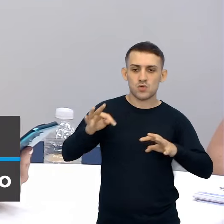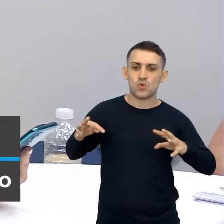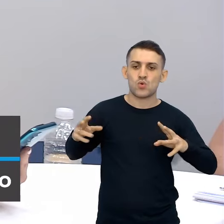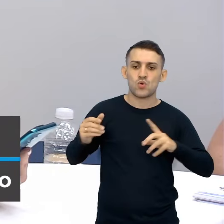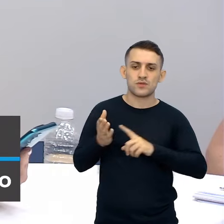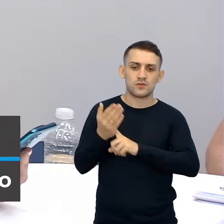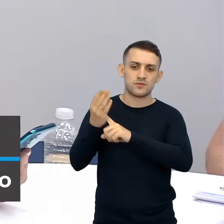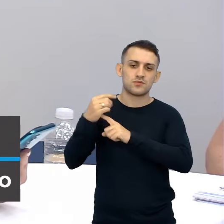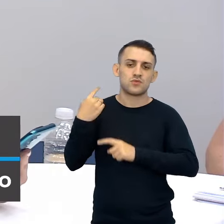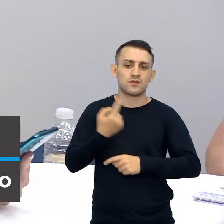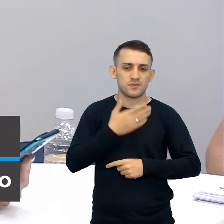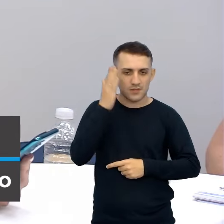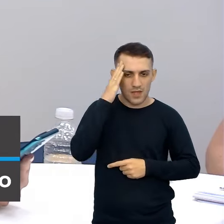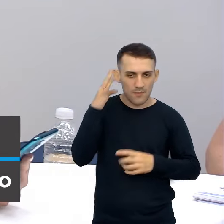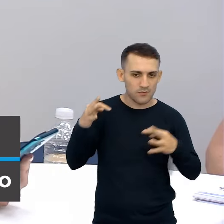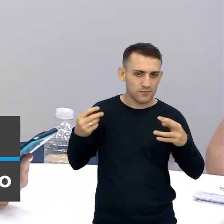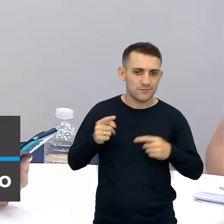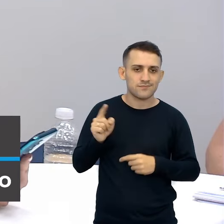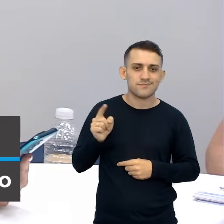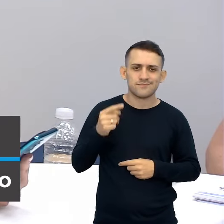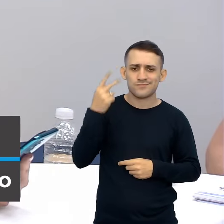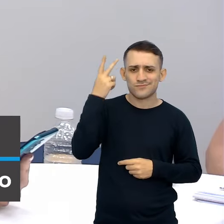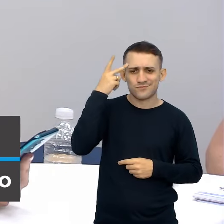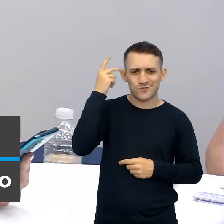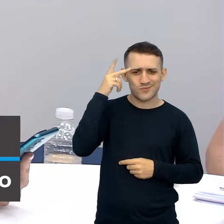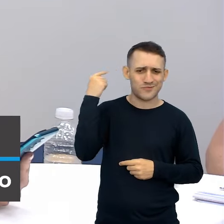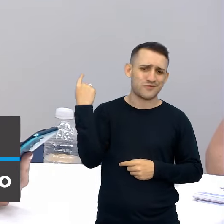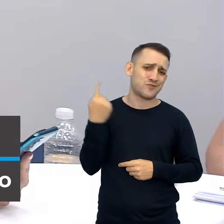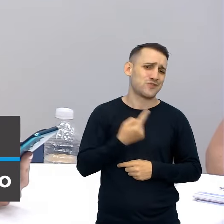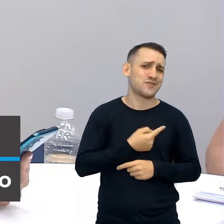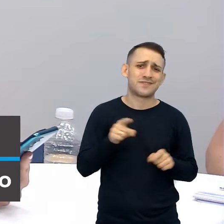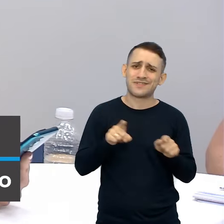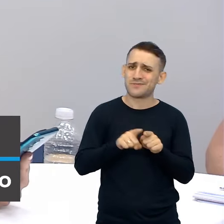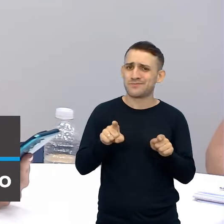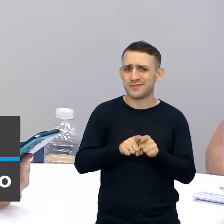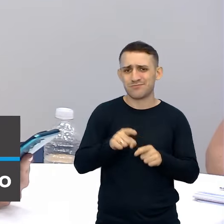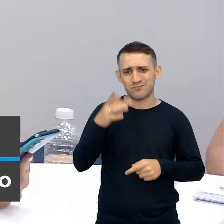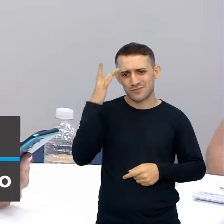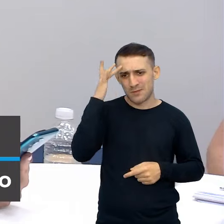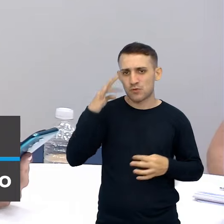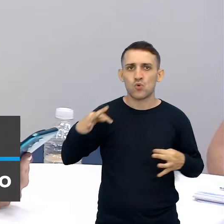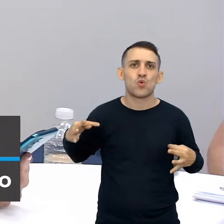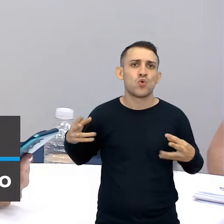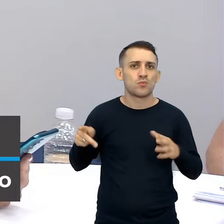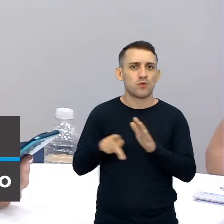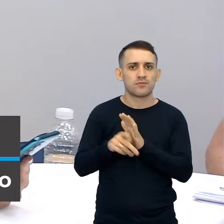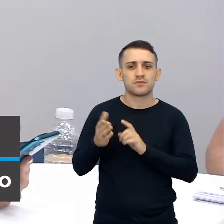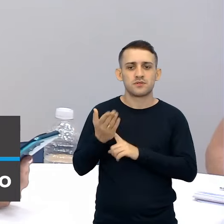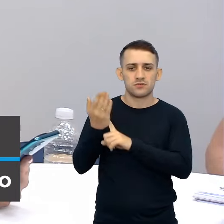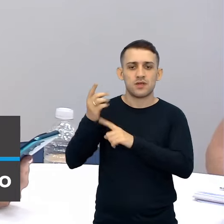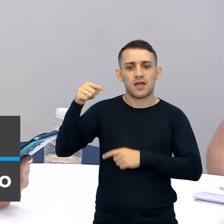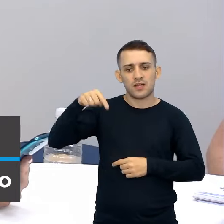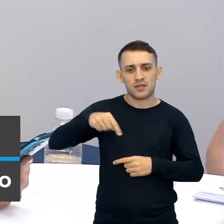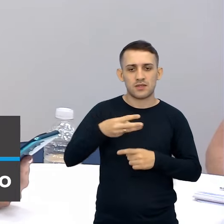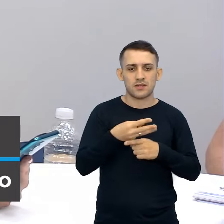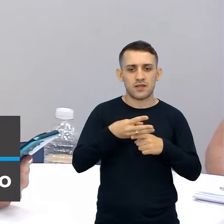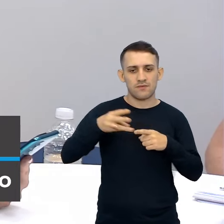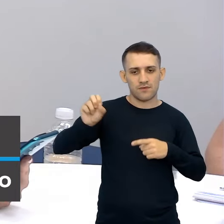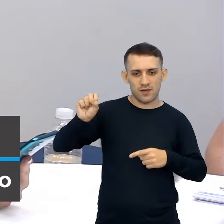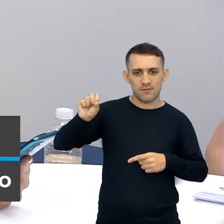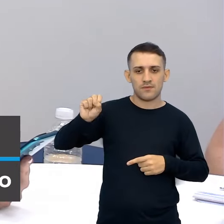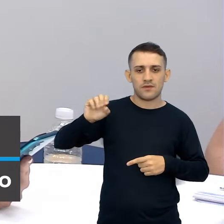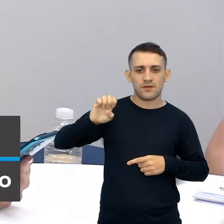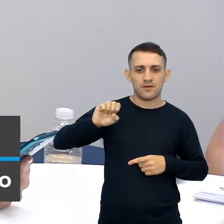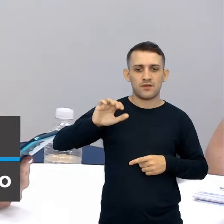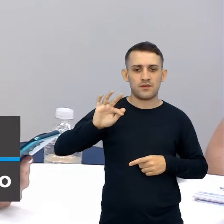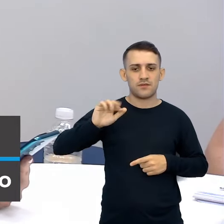tecnologia. Professor, se conforme com a gente, porque nós também não dominamos a tecnologia. Aqui na EFAP, e é uma coisa que eu